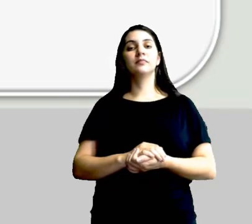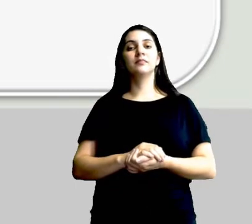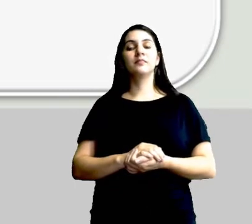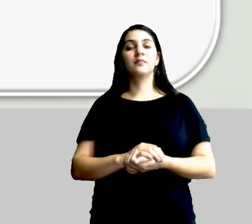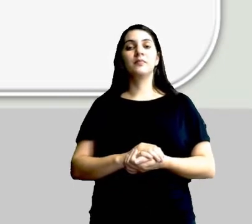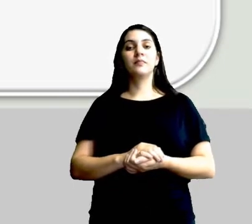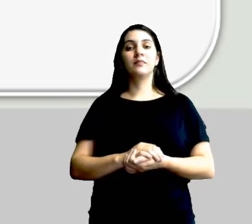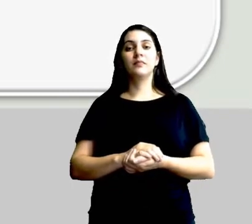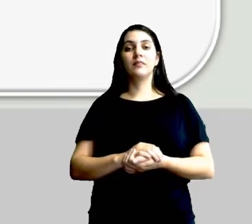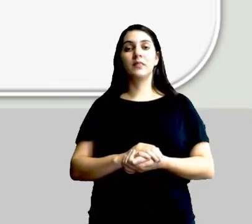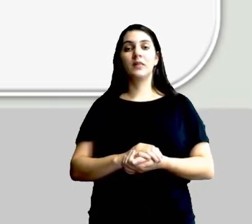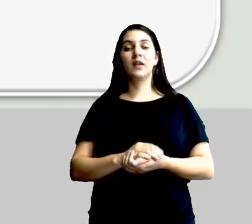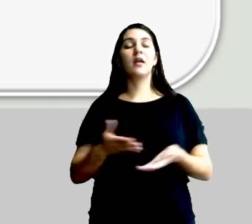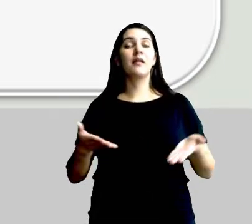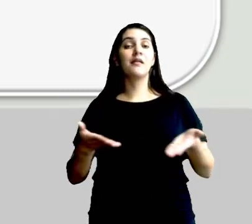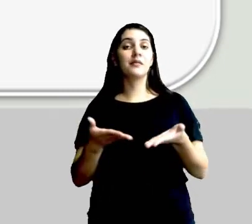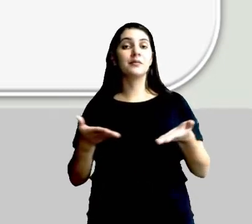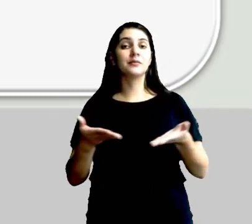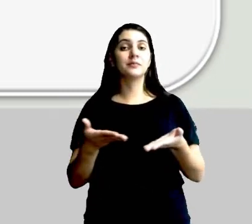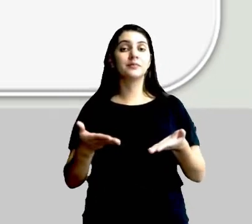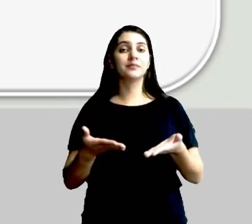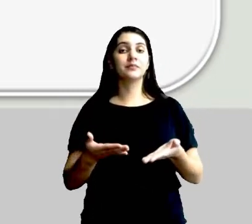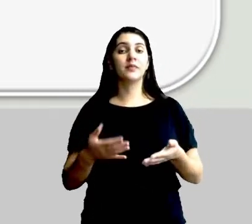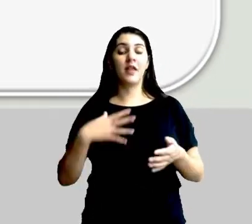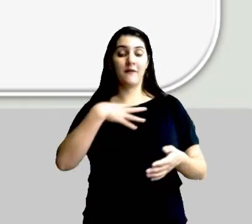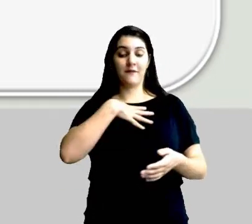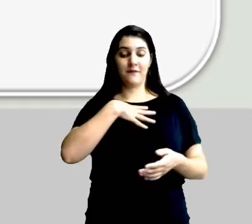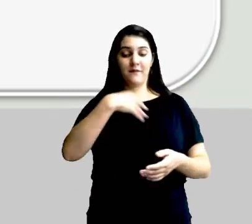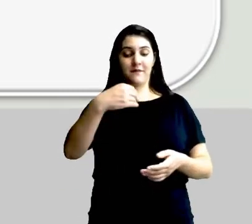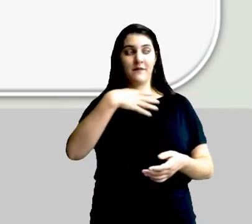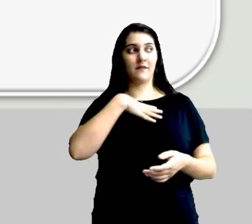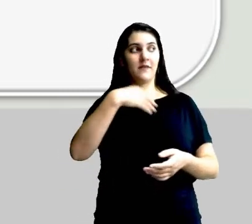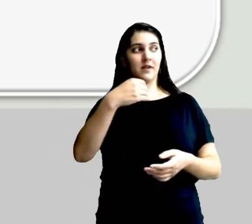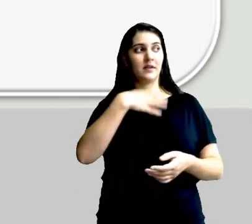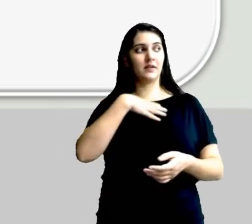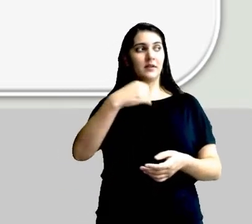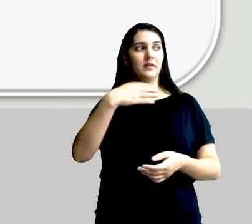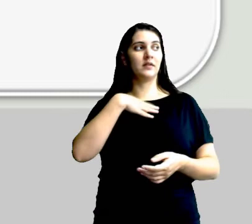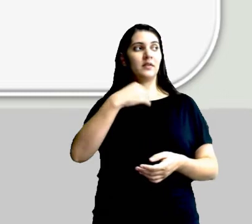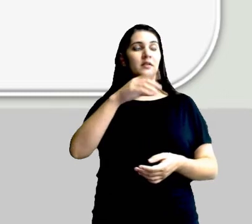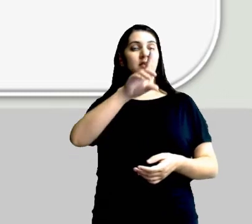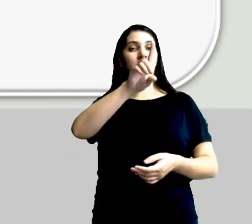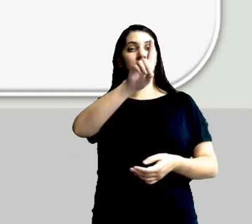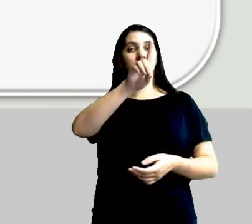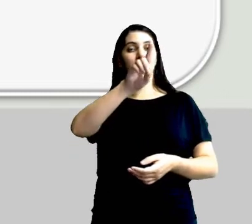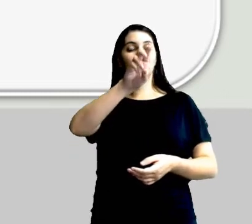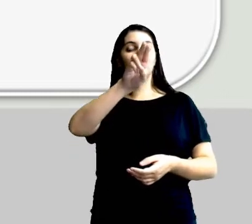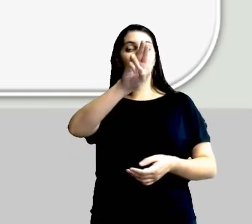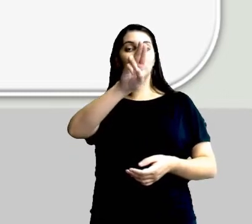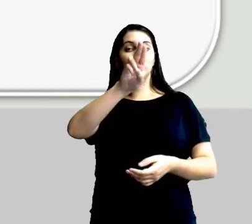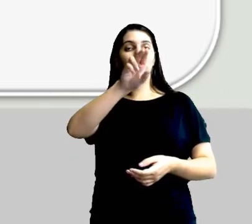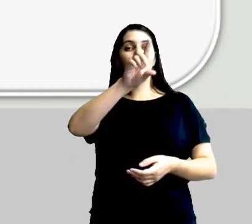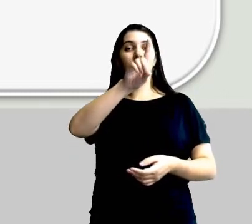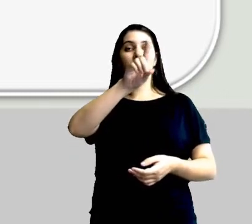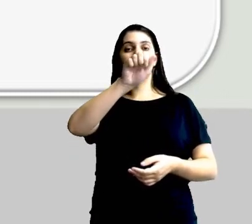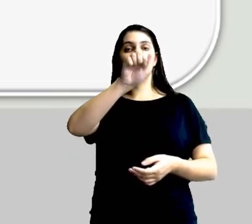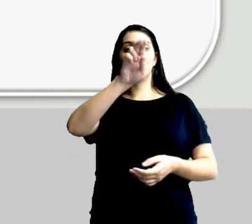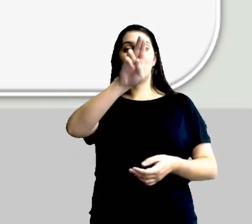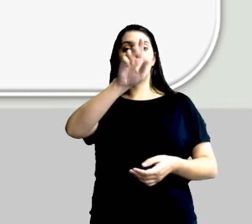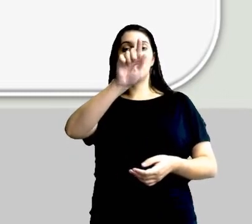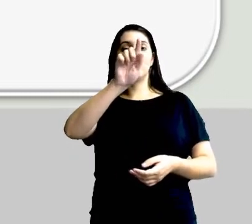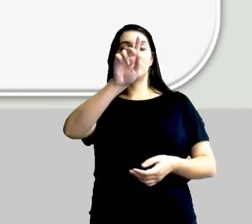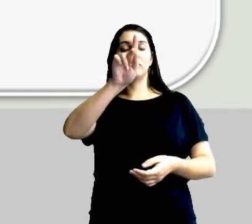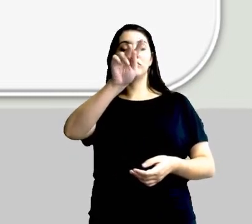o plural, tá? Agora, filha, eu utilizo a palavrinha daughter. Daughter